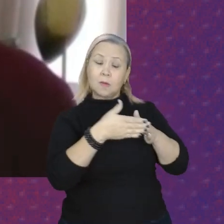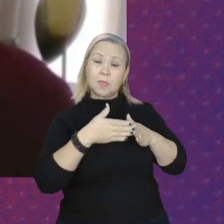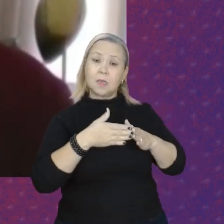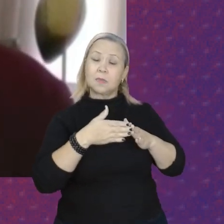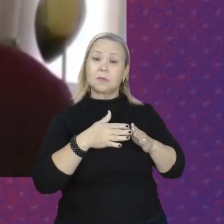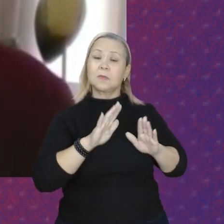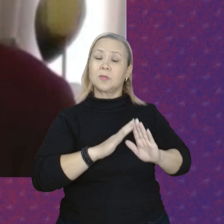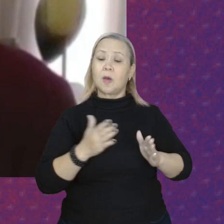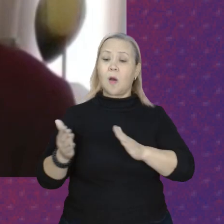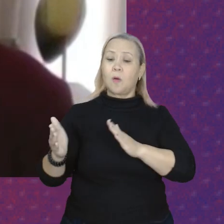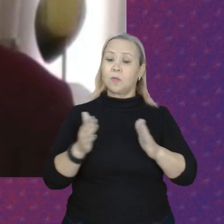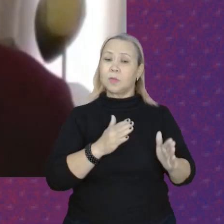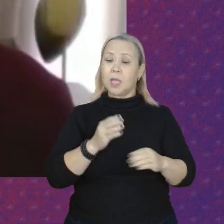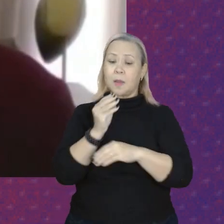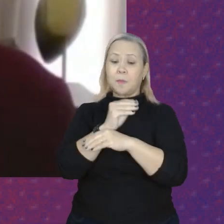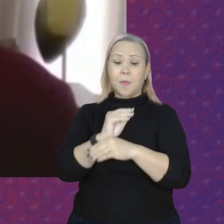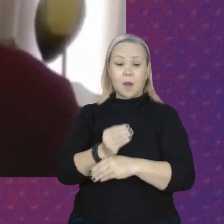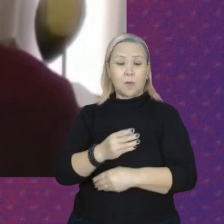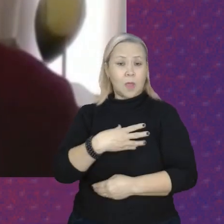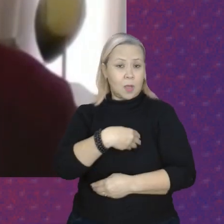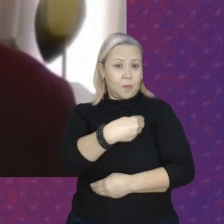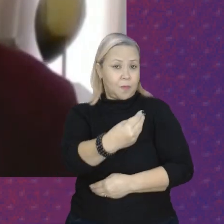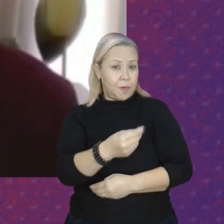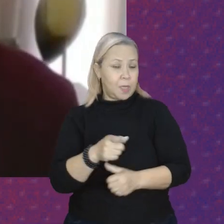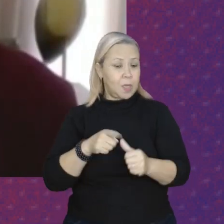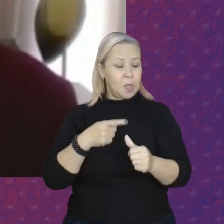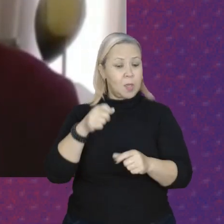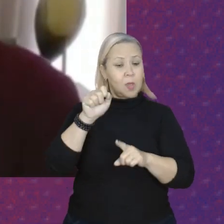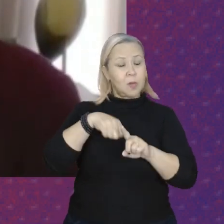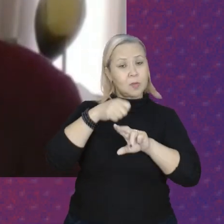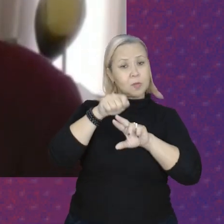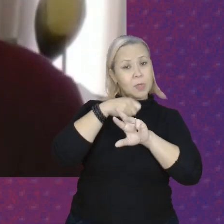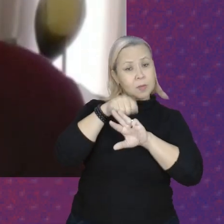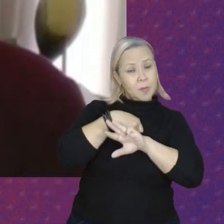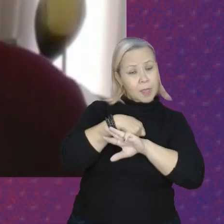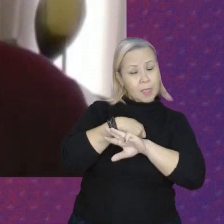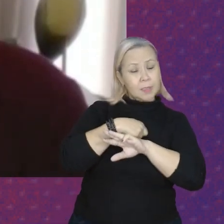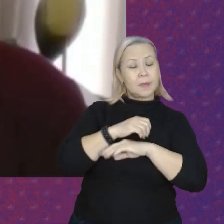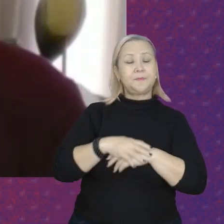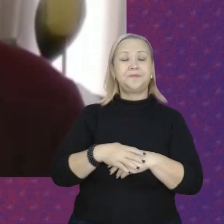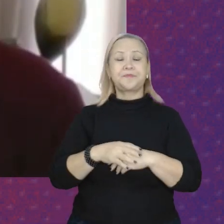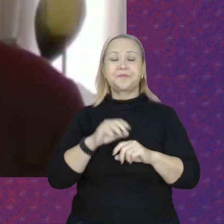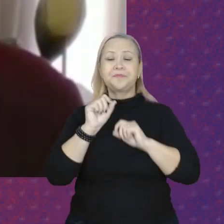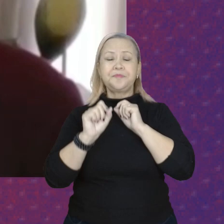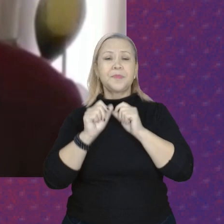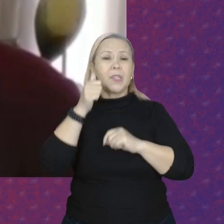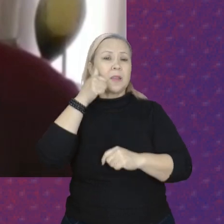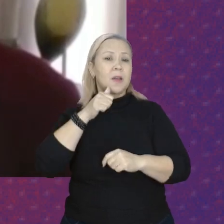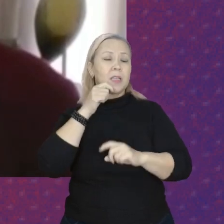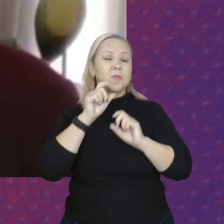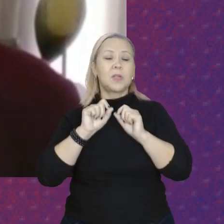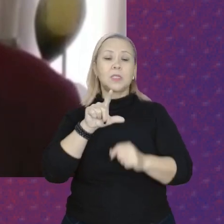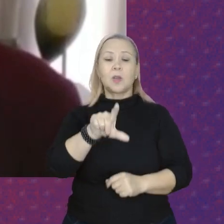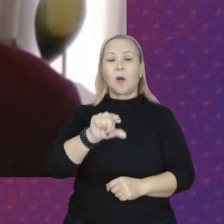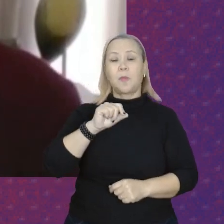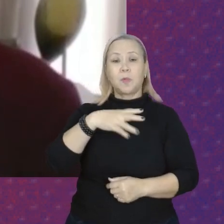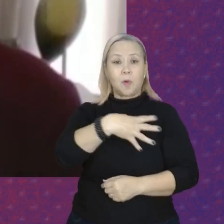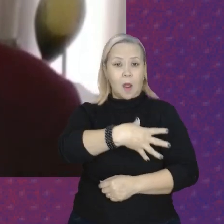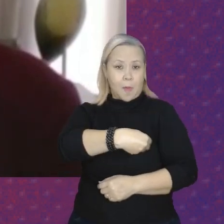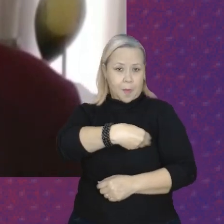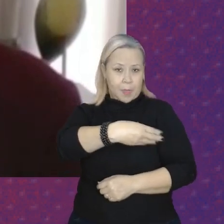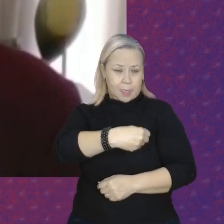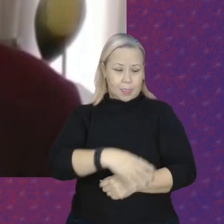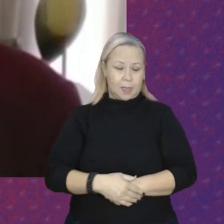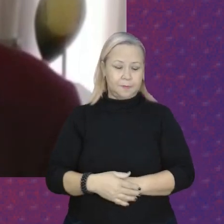para cuidar da cria, né, nos primeiros meses, sobretudo para aquelas mulheres que optam por amamentar.